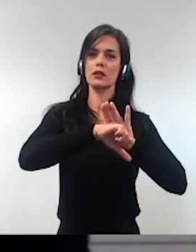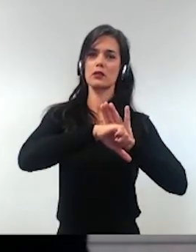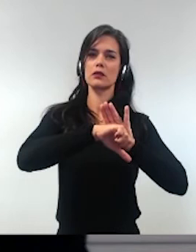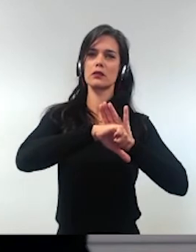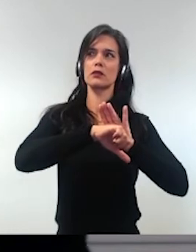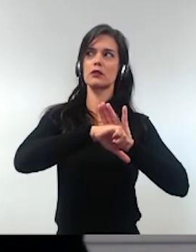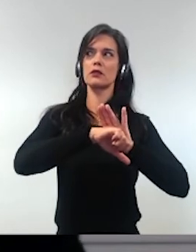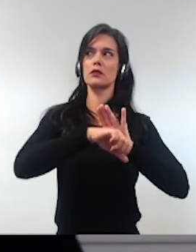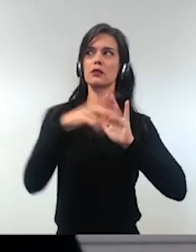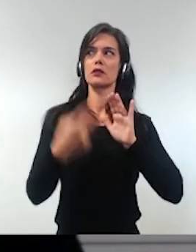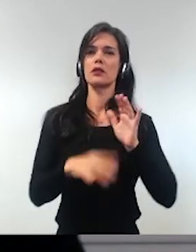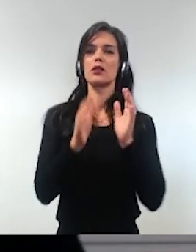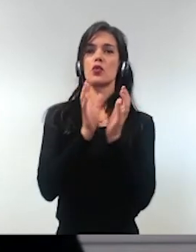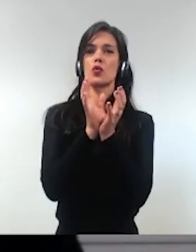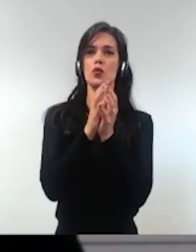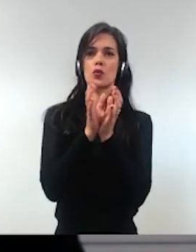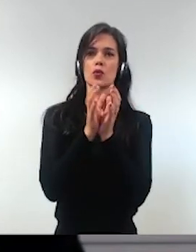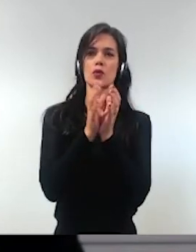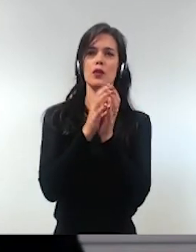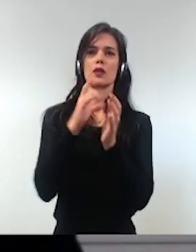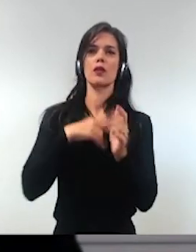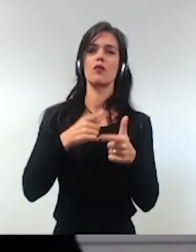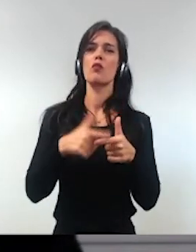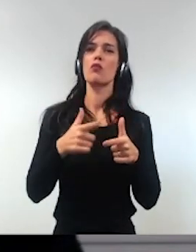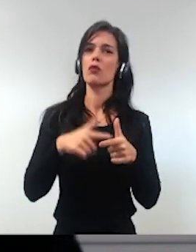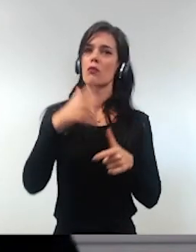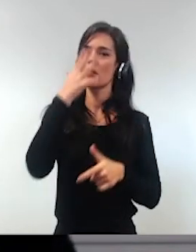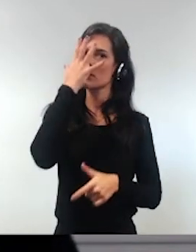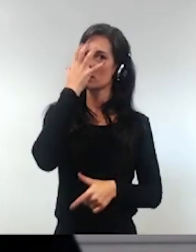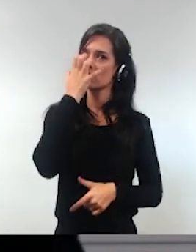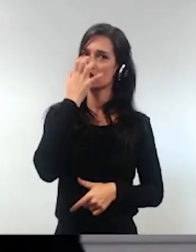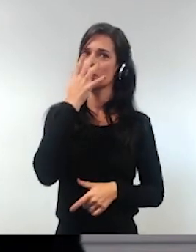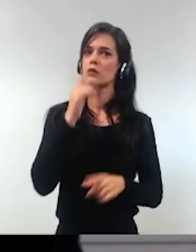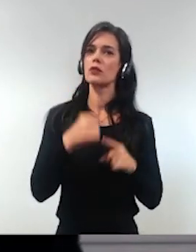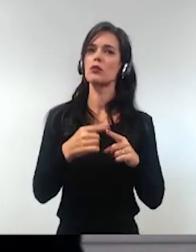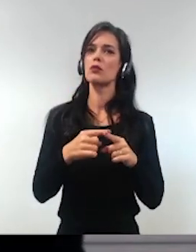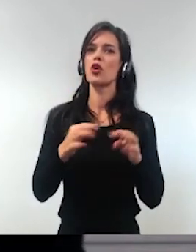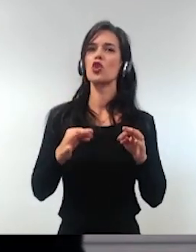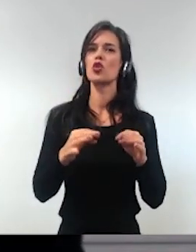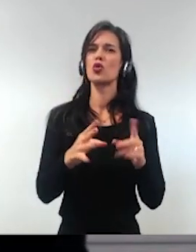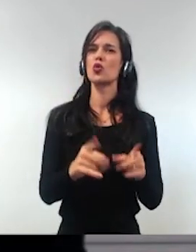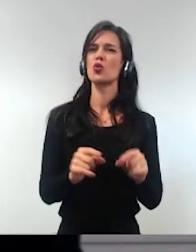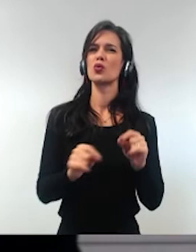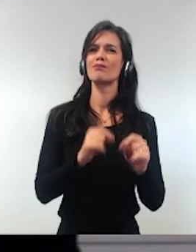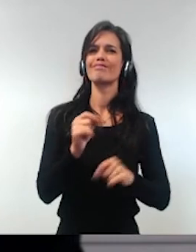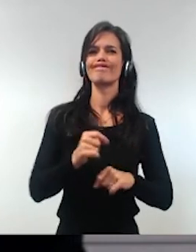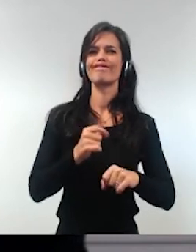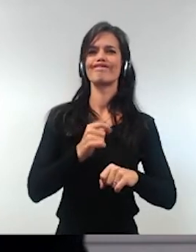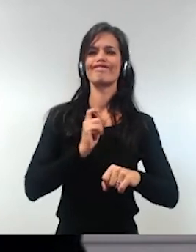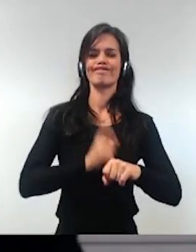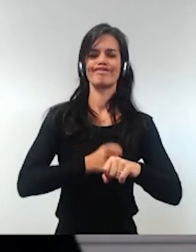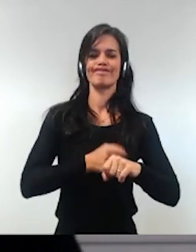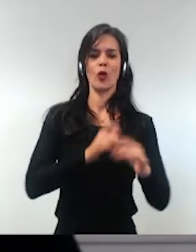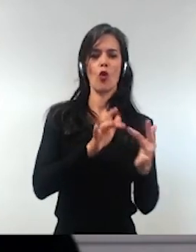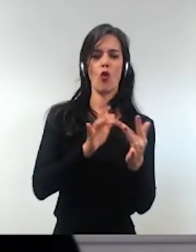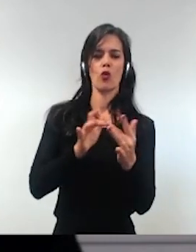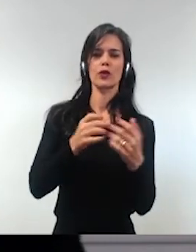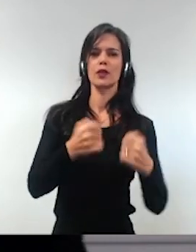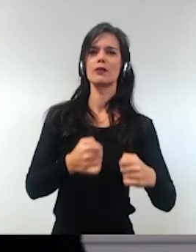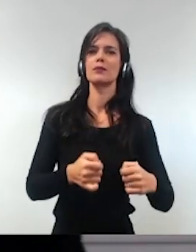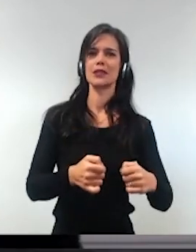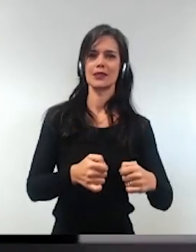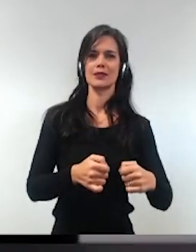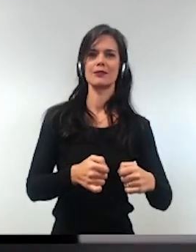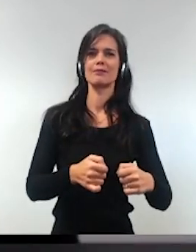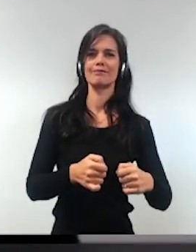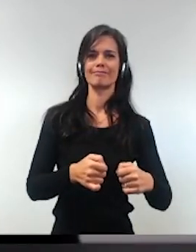principalmente aqui no estado de Pernambuco, houve um problema sério, porque quase tudo ainda era físico. E eu acho que pelo Brasil afora, muitos